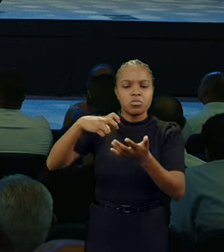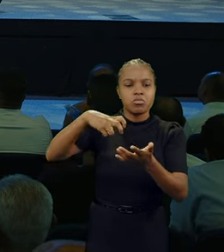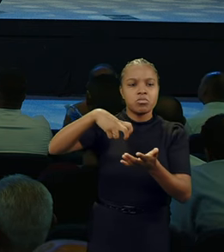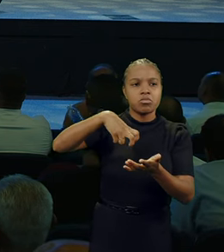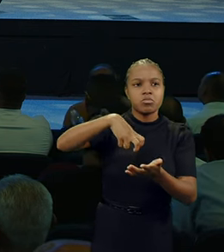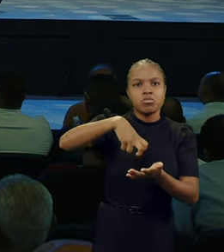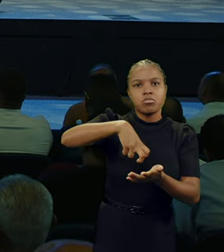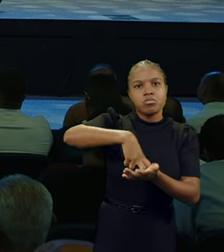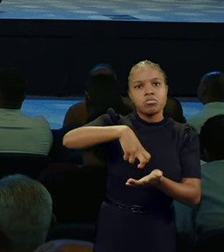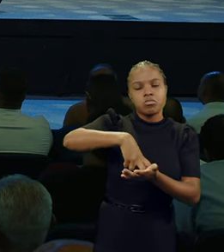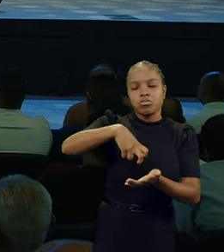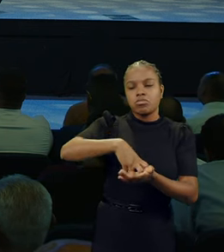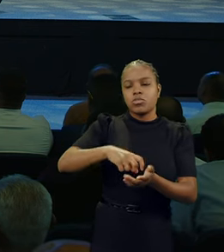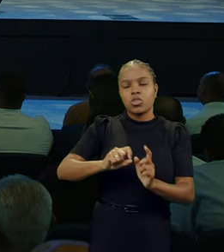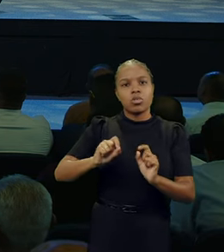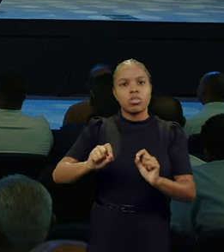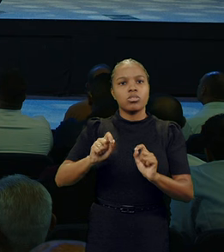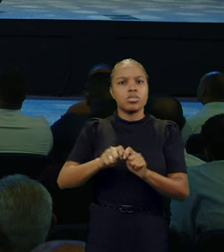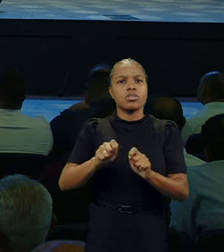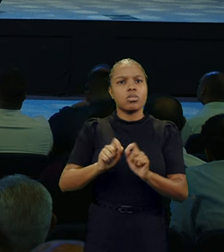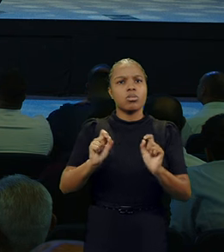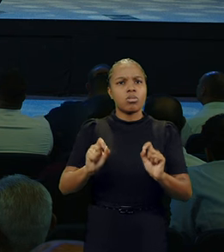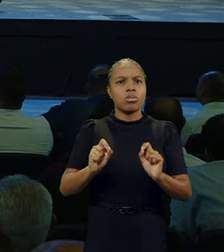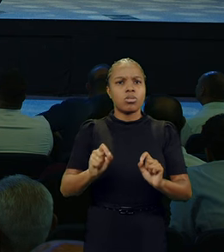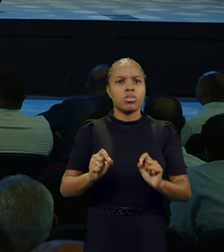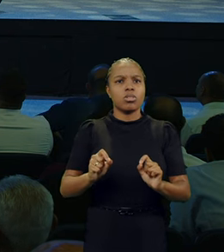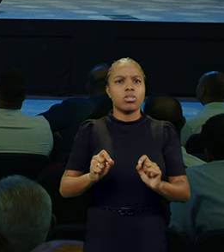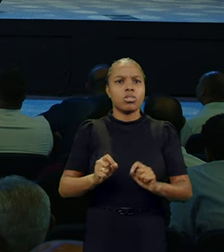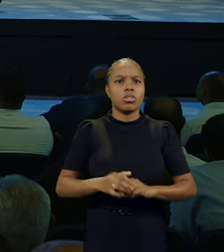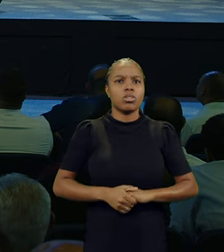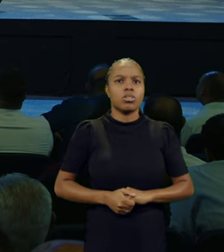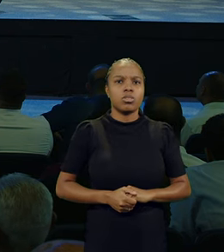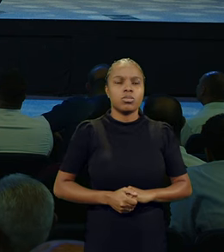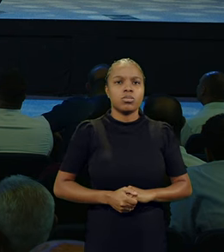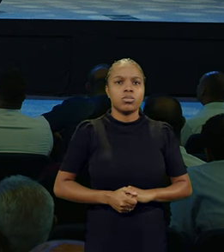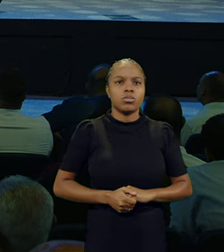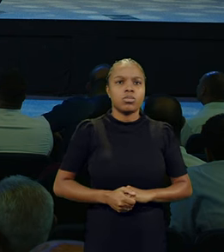ficha diária, esse é o propósito?